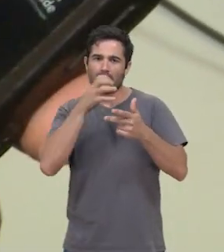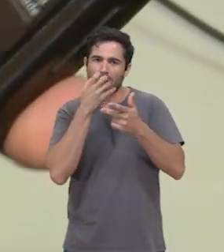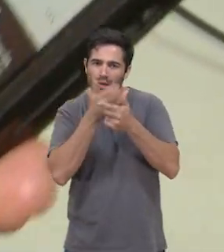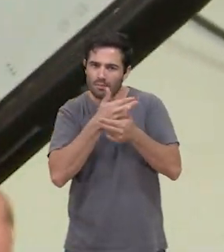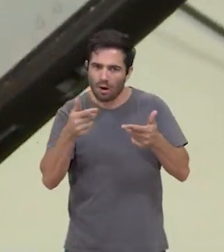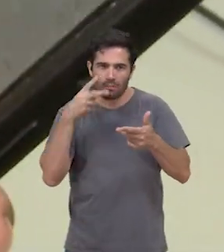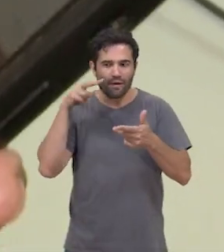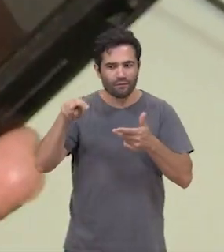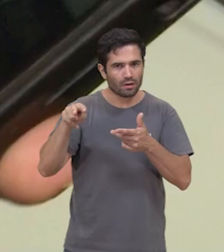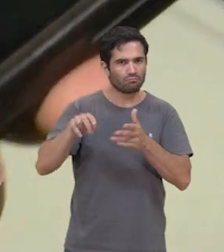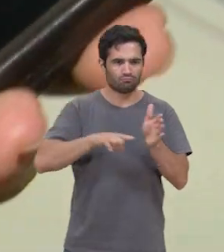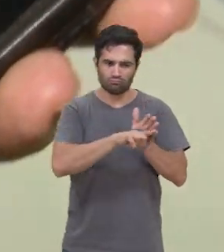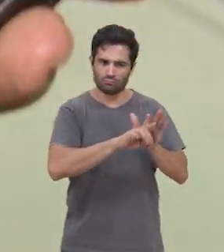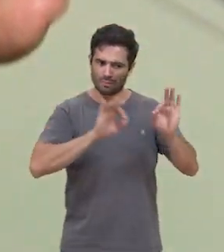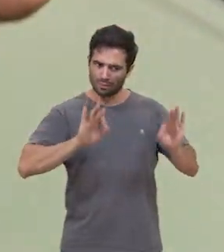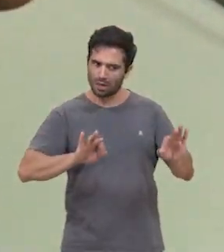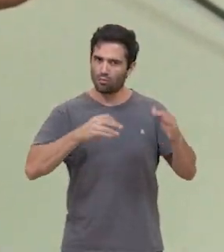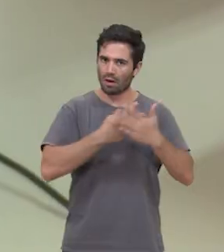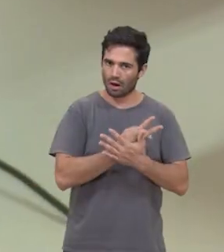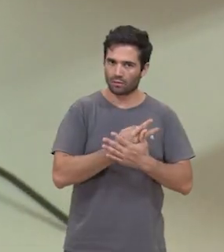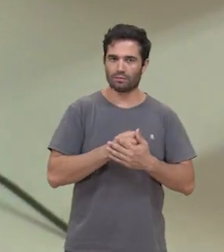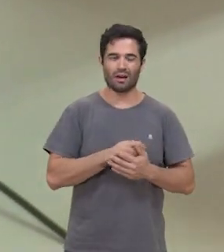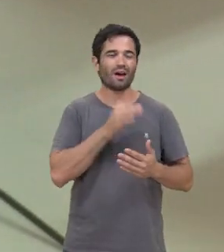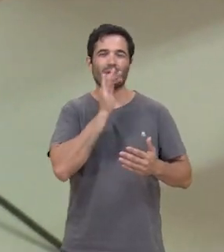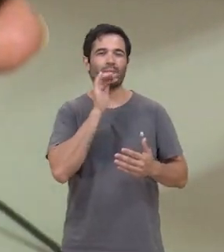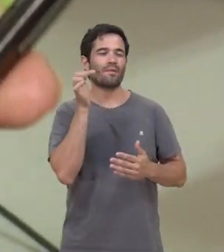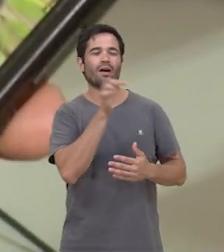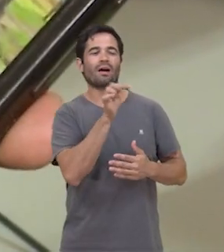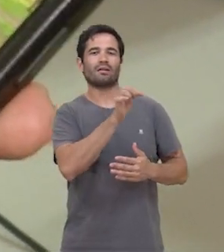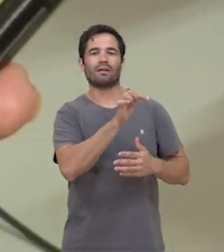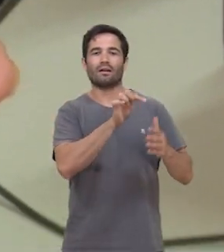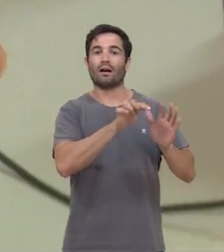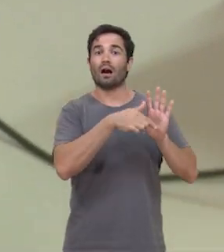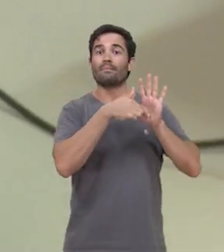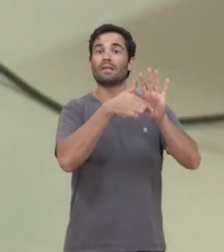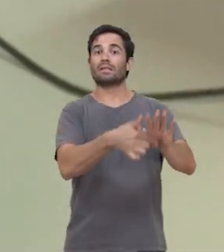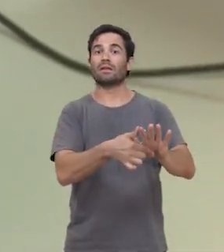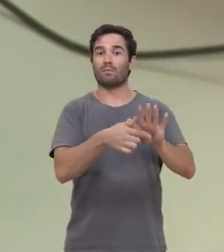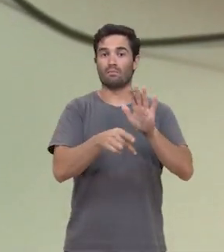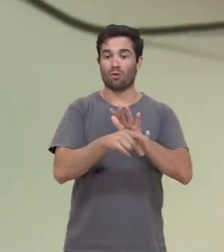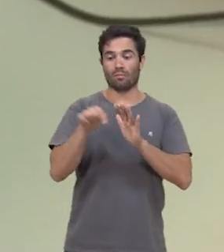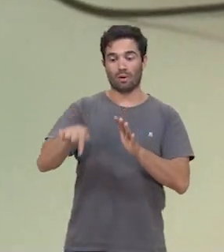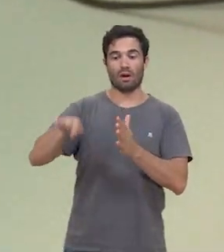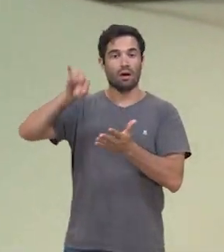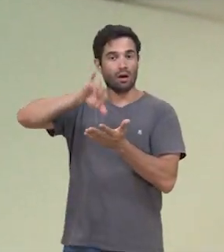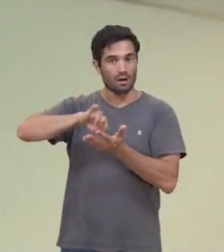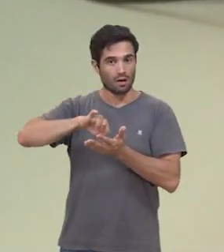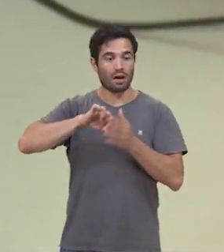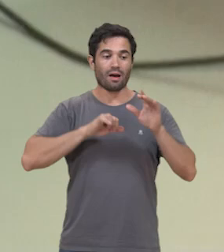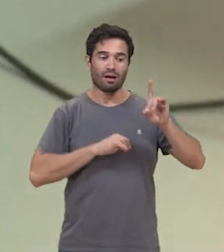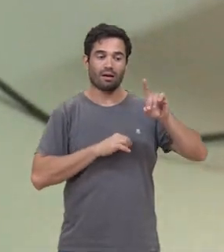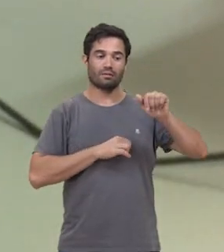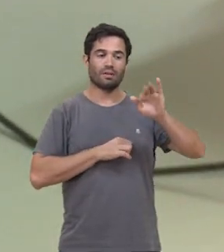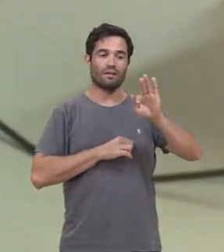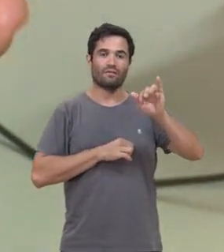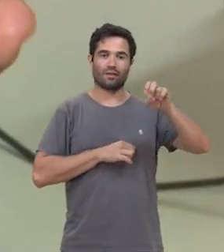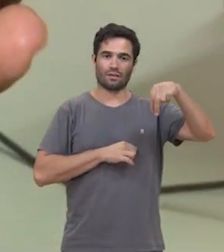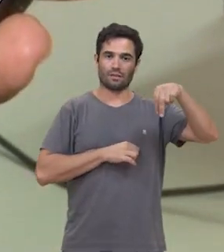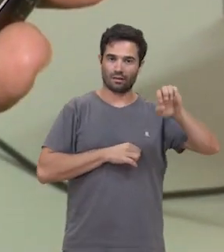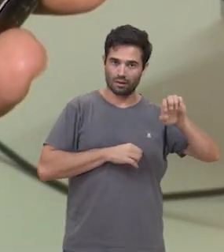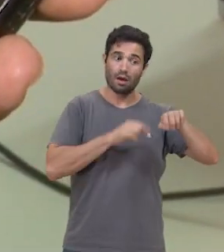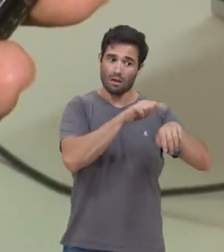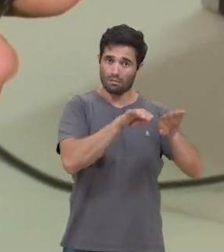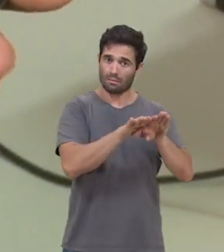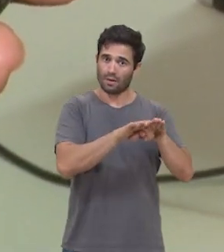Ecologia pra gente fazer essas checagens né aí aqui a gente fez uma apresentação da agência a da ela também